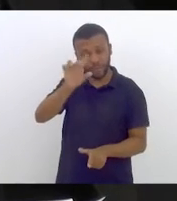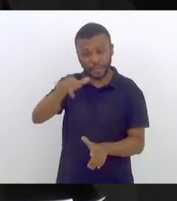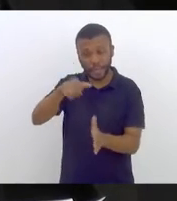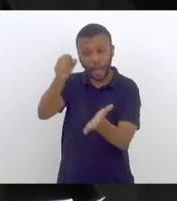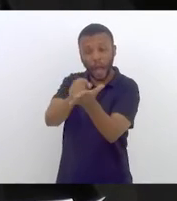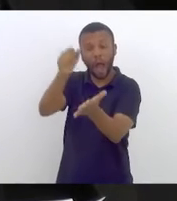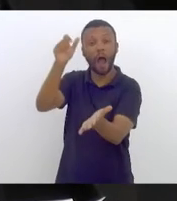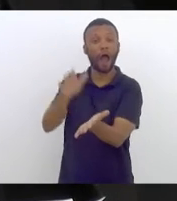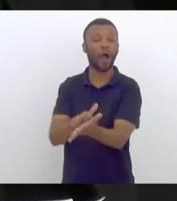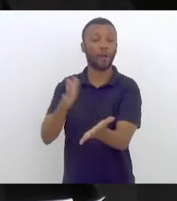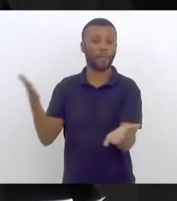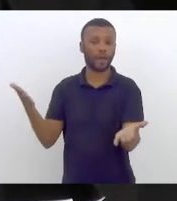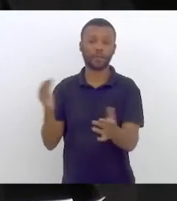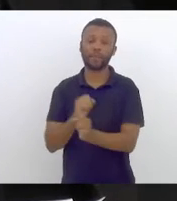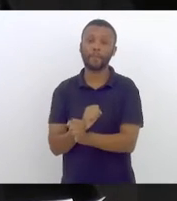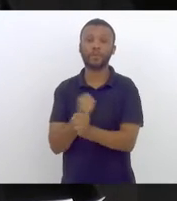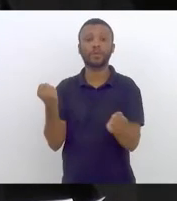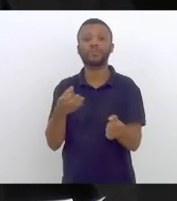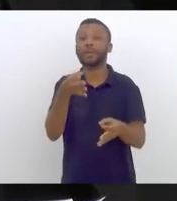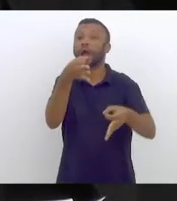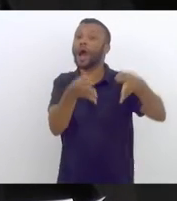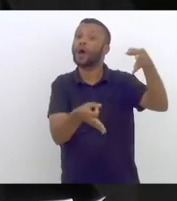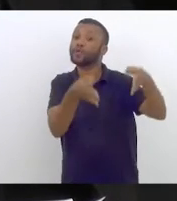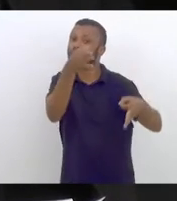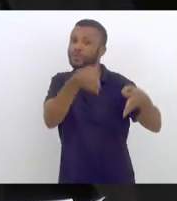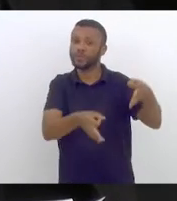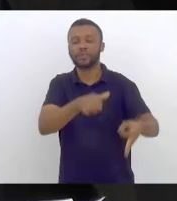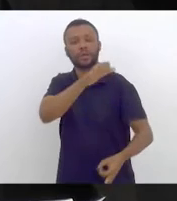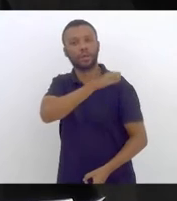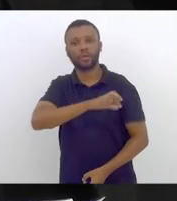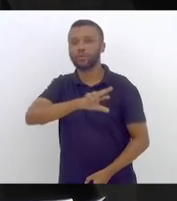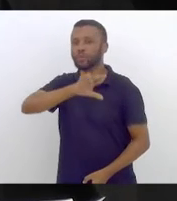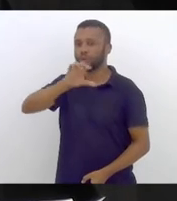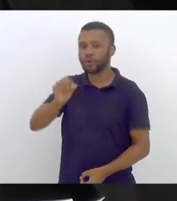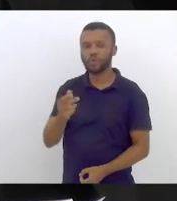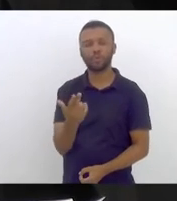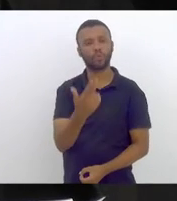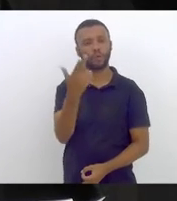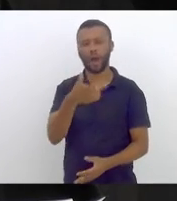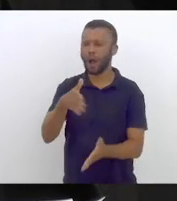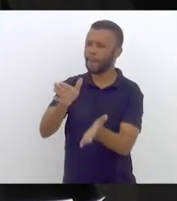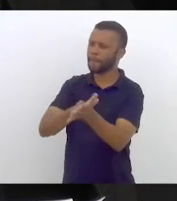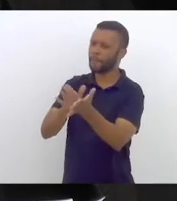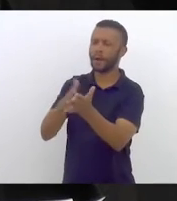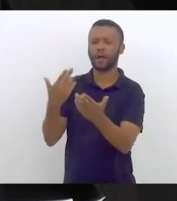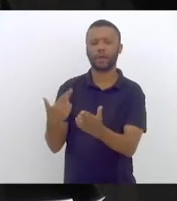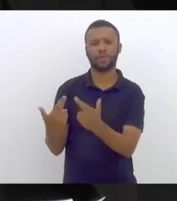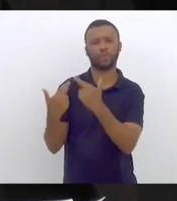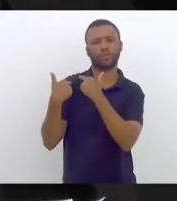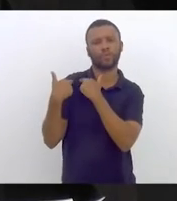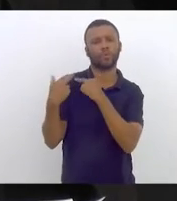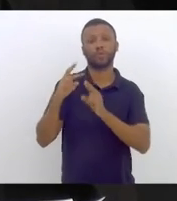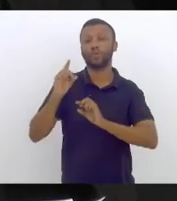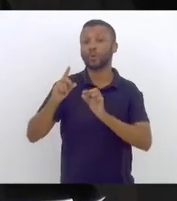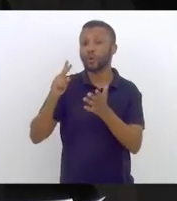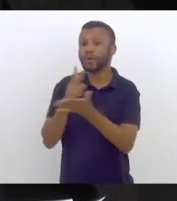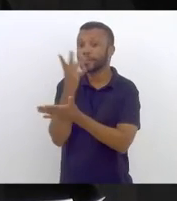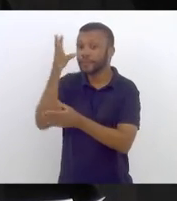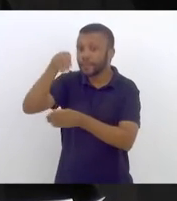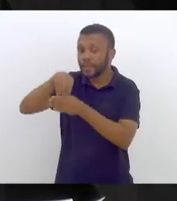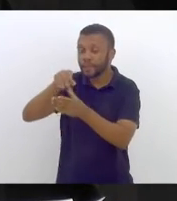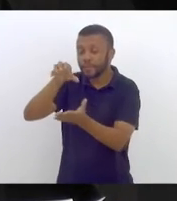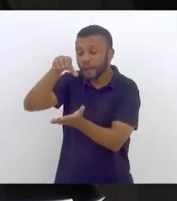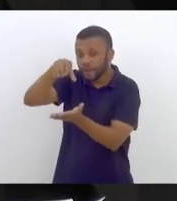é possível que o sistema de justiça no Rio de Janeiro, Marta, não vá cobrar responsabilidade sobre o que aconteceu na Fundação CEPERJ,